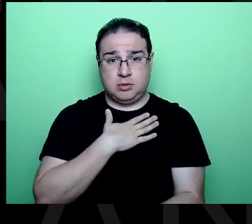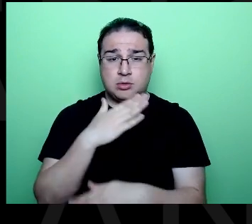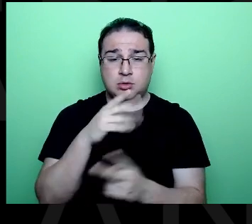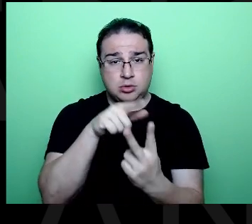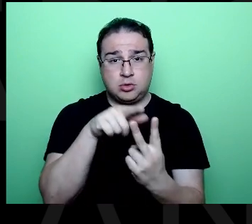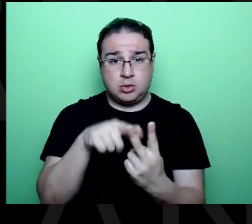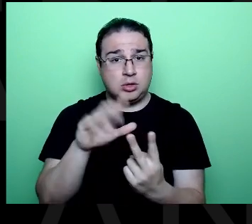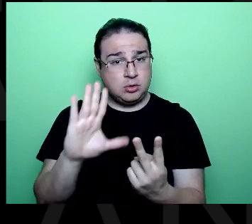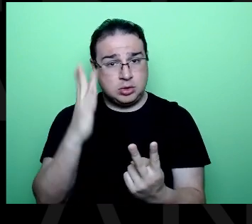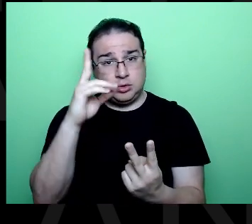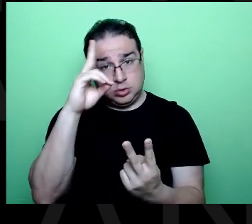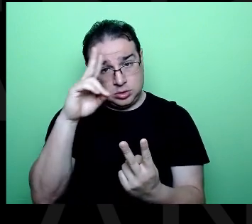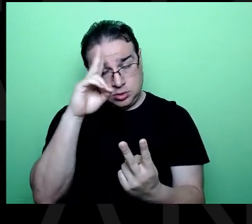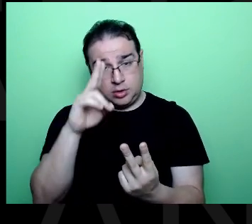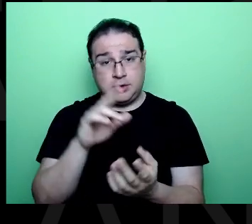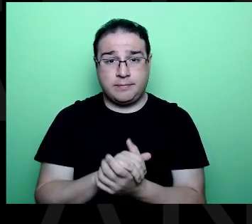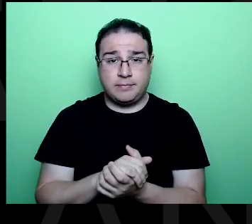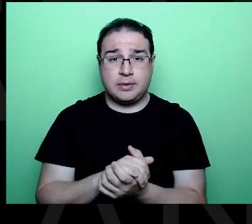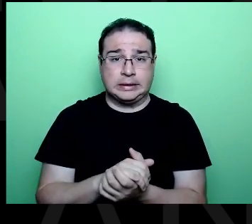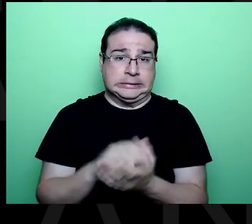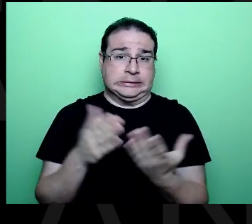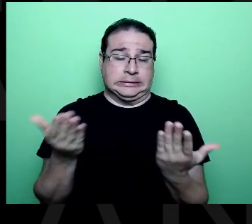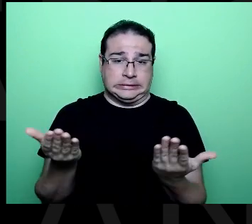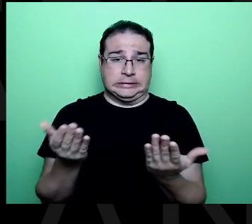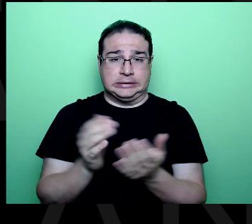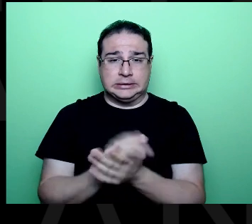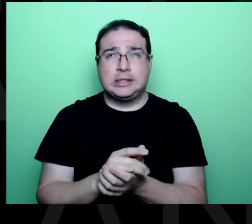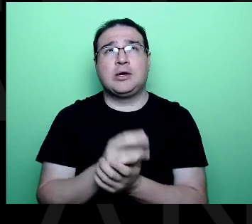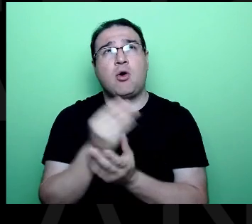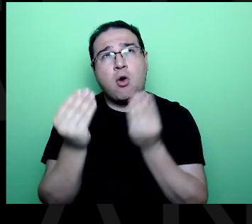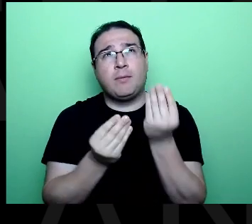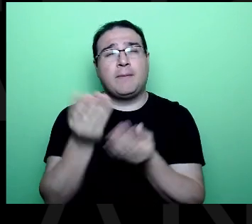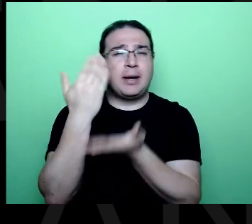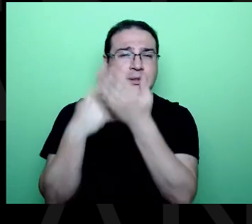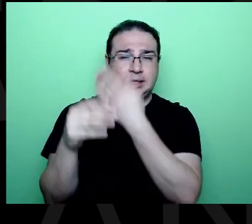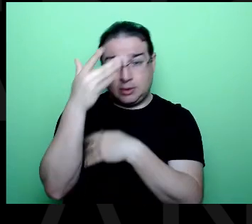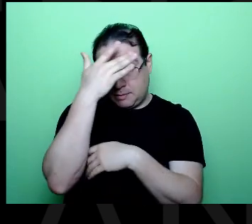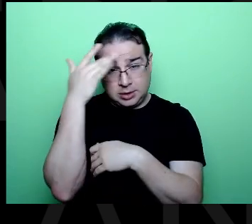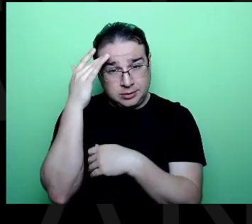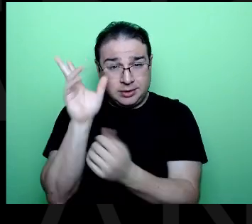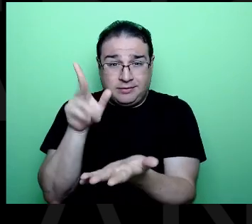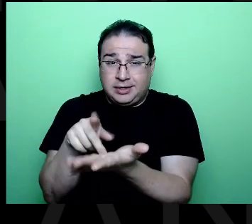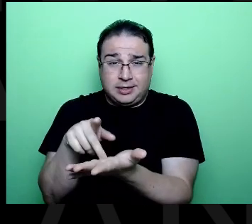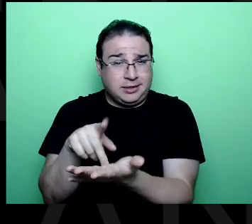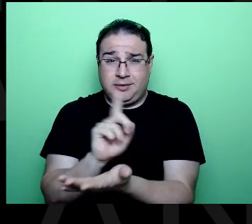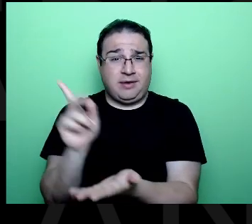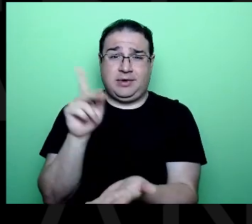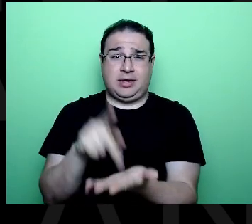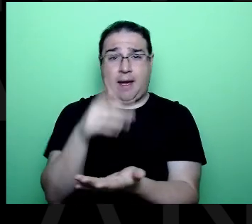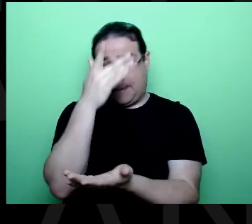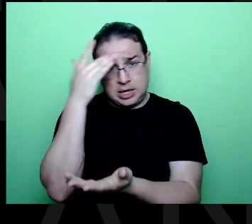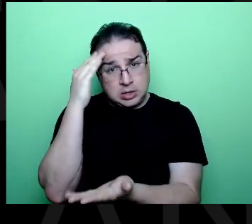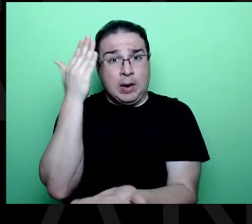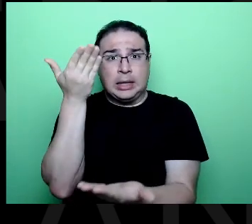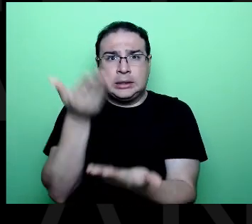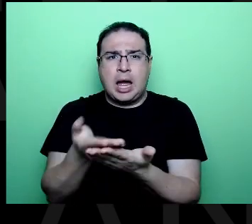do que se passou comigo nesses dois casos, né? Que eram fatos, lembranças da pessoa que, na